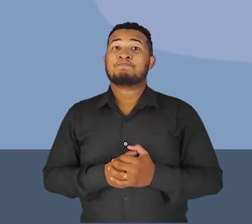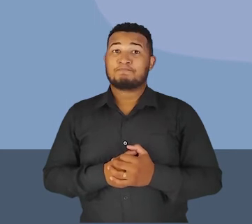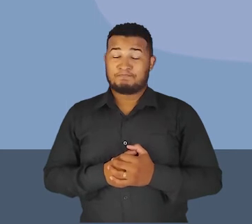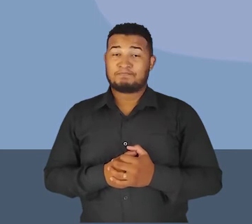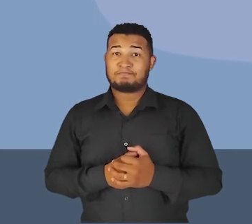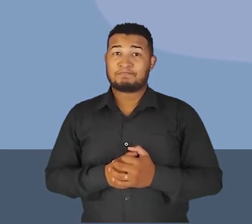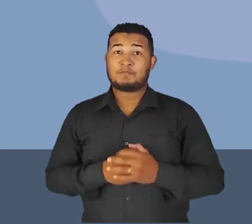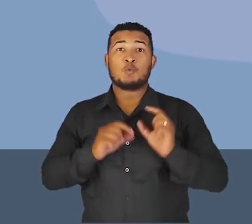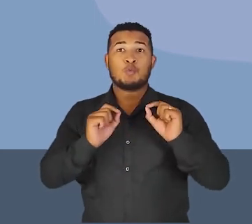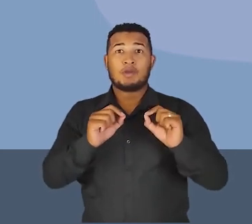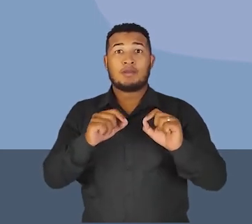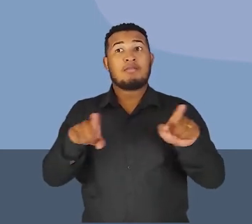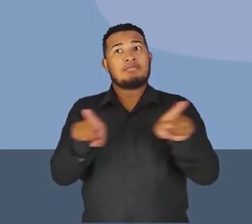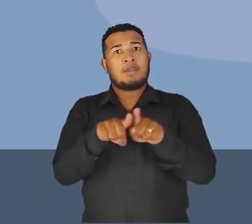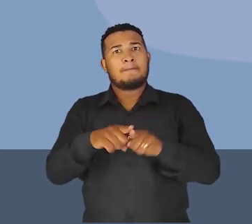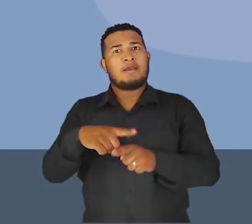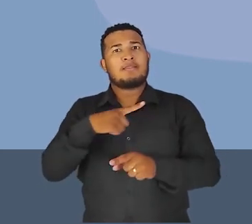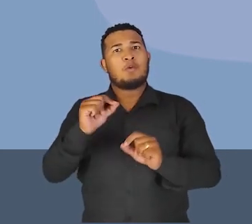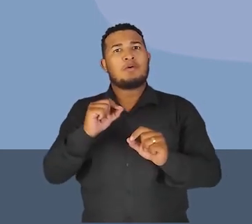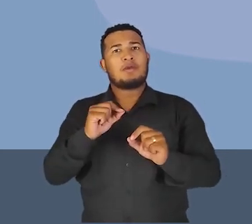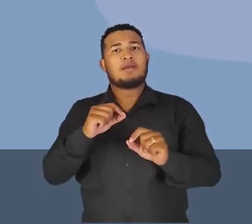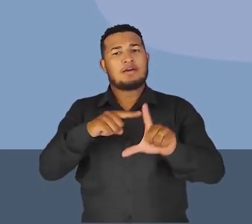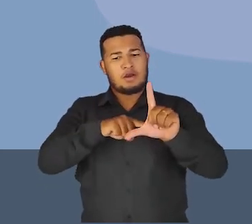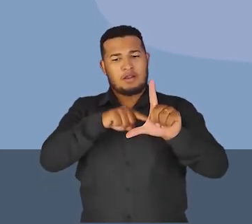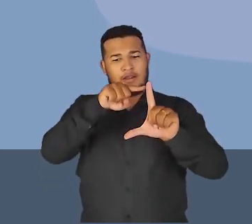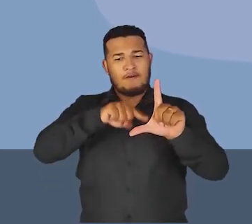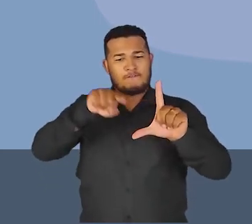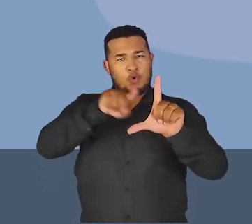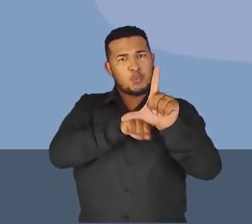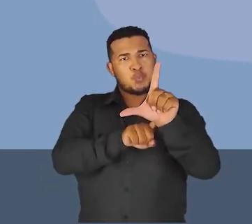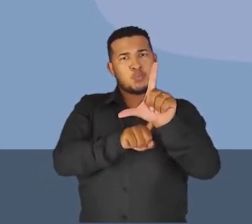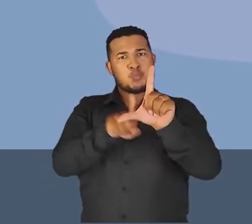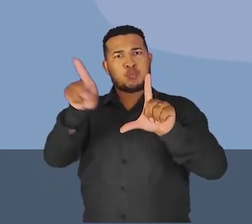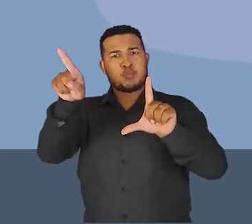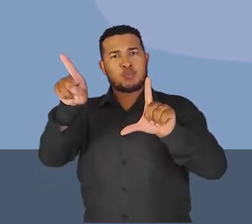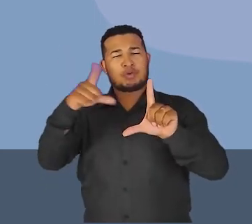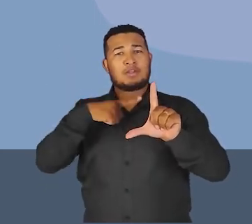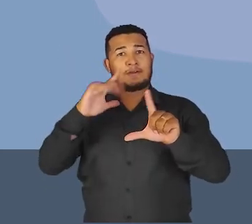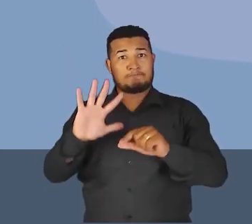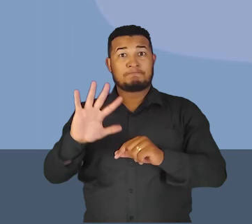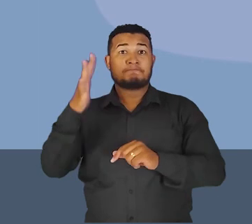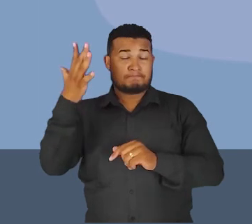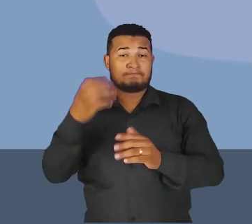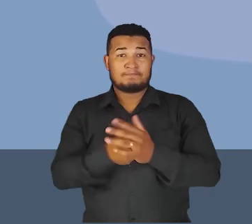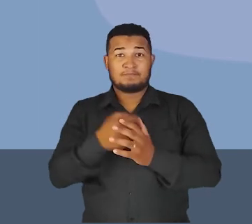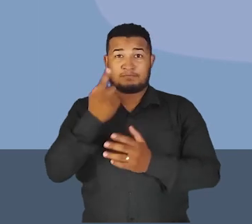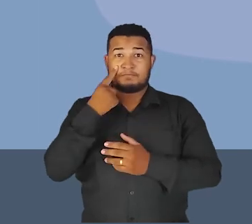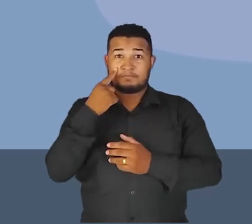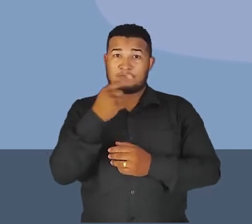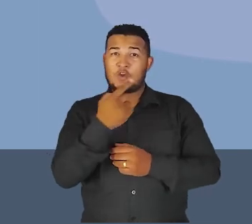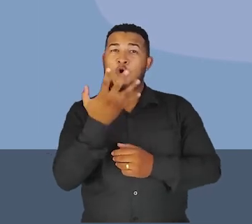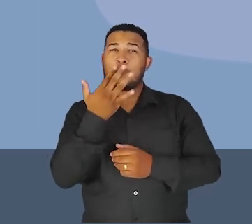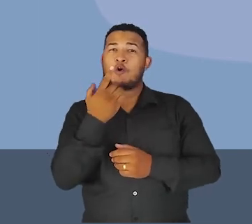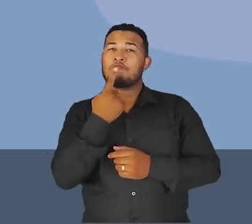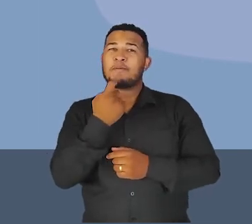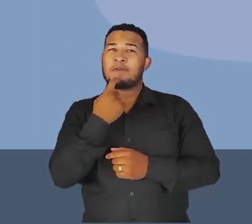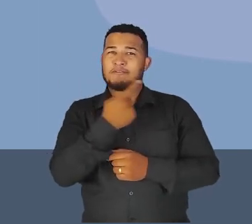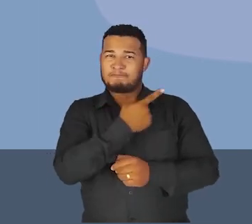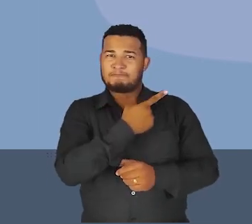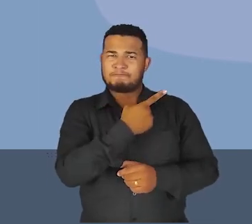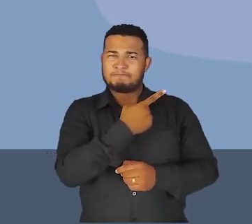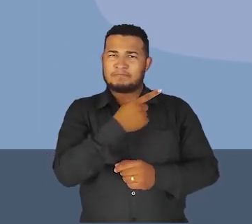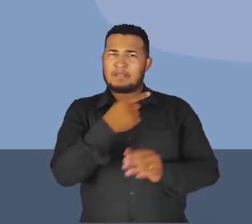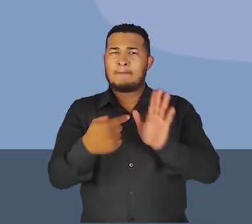E nós temos o gráfico que está sendo gerado por uma situação hipotética. Olha o gráfico ali em vermelho. O que